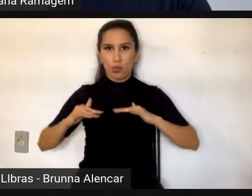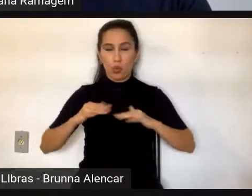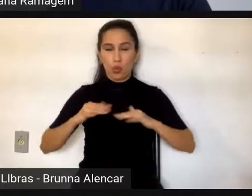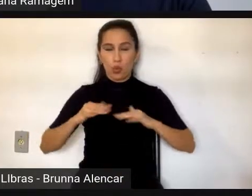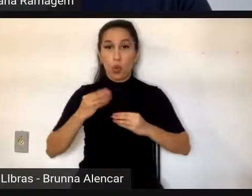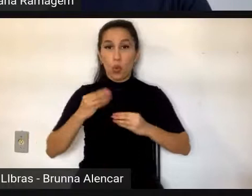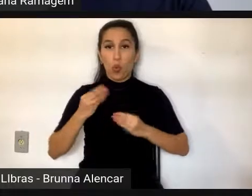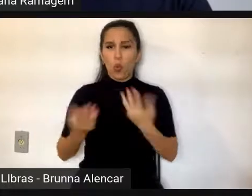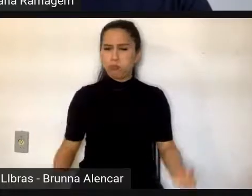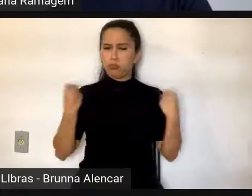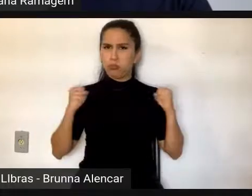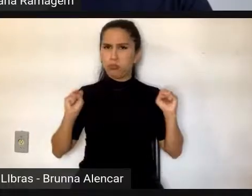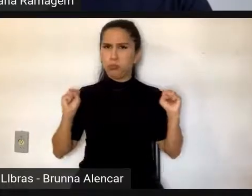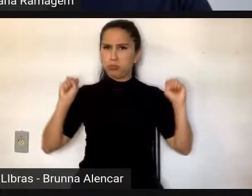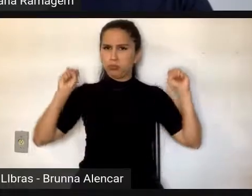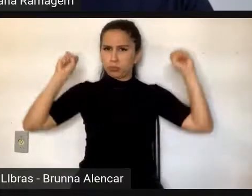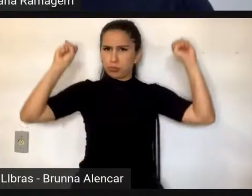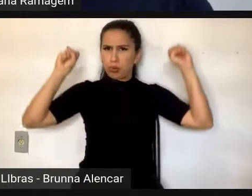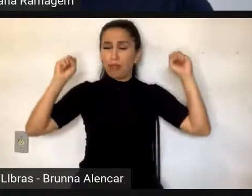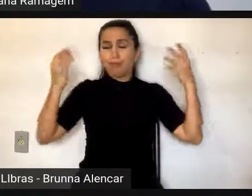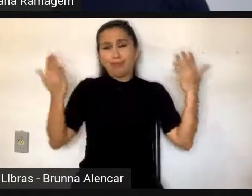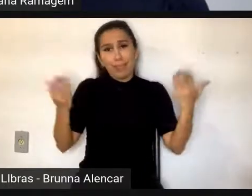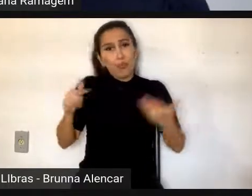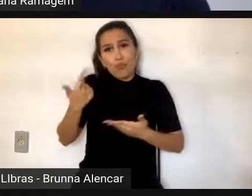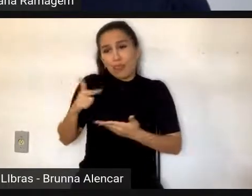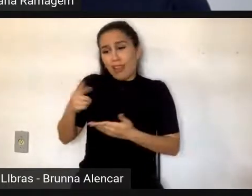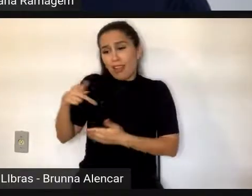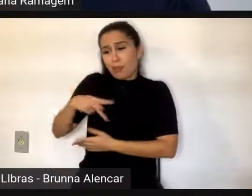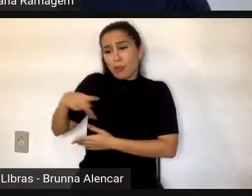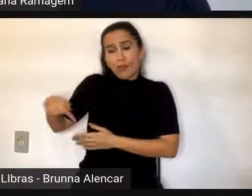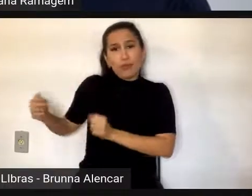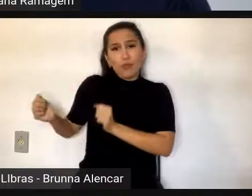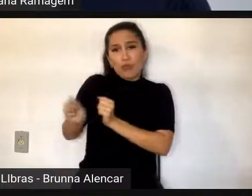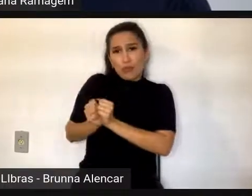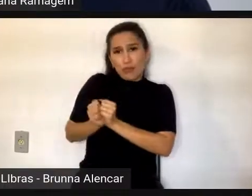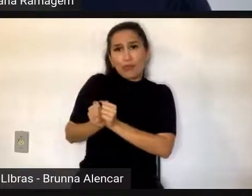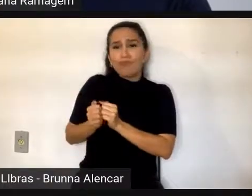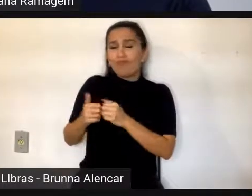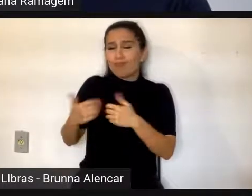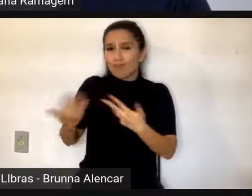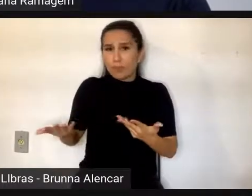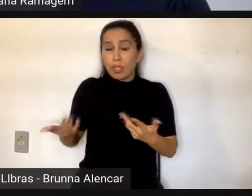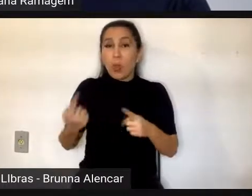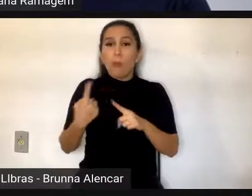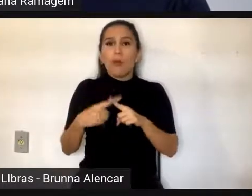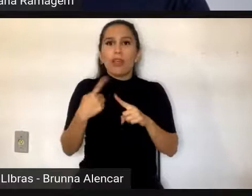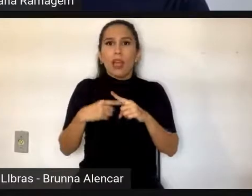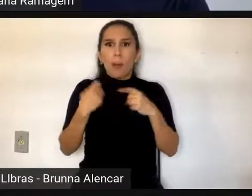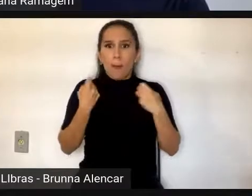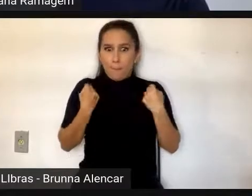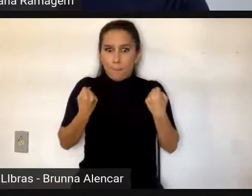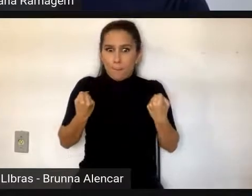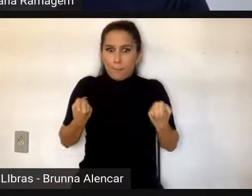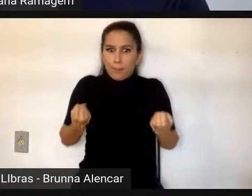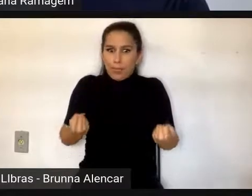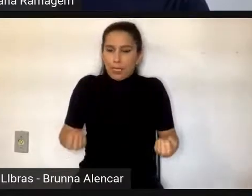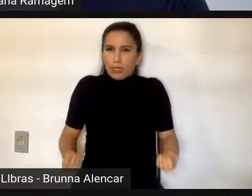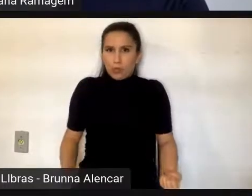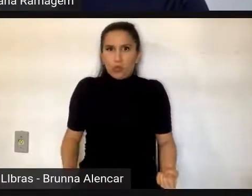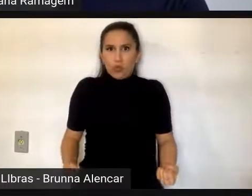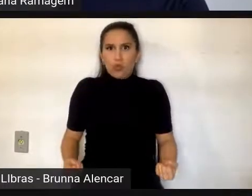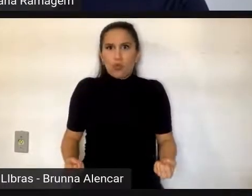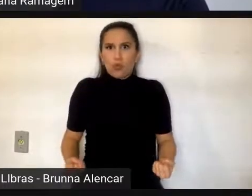de um professor e a carga empregada nesses exercícios não vai ser uma carga